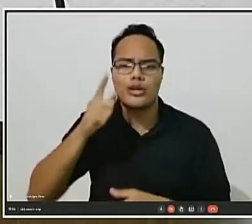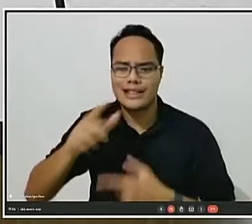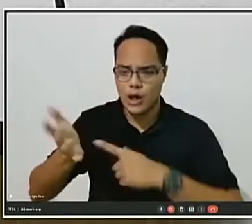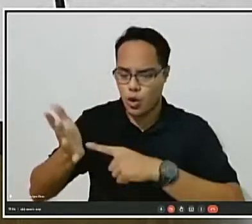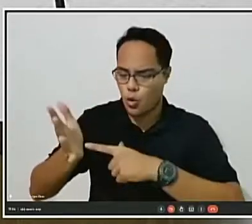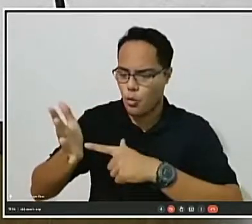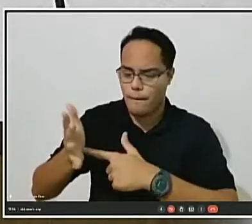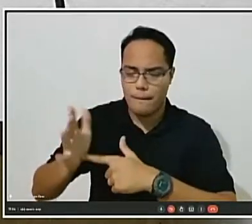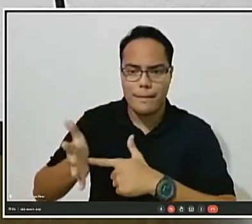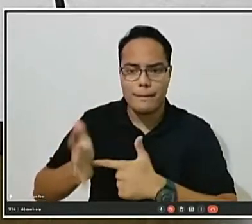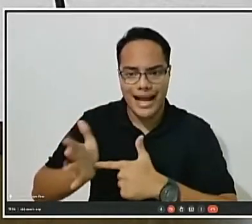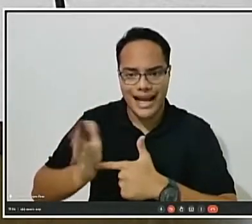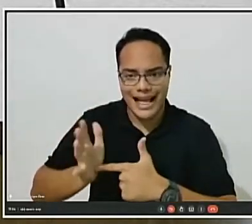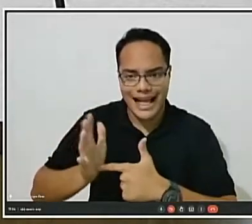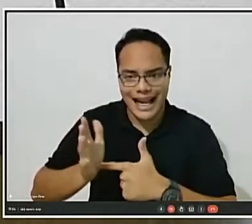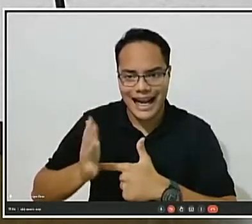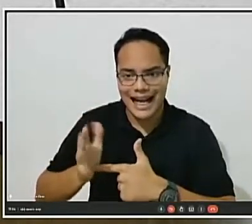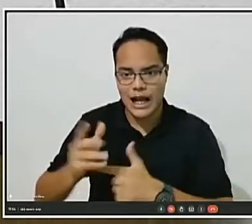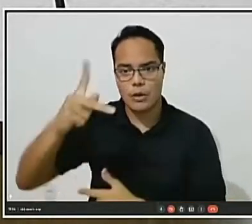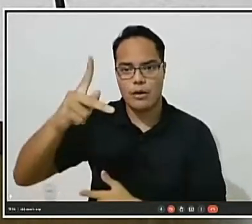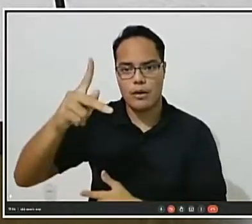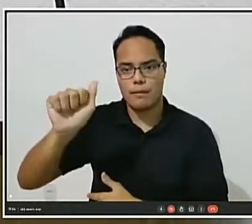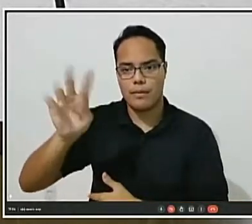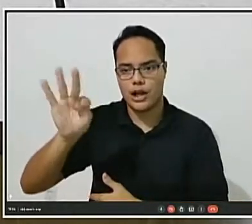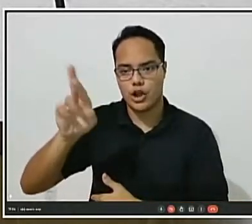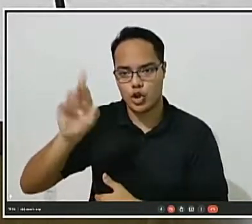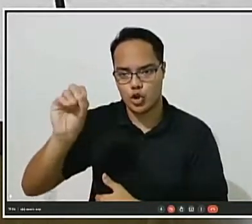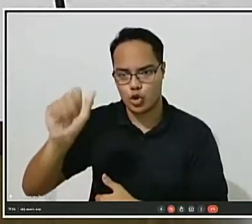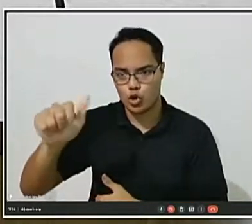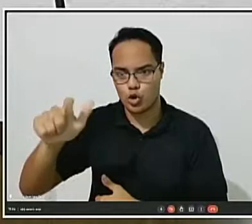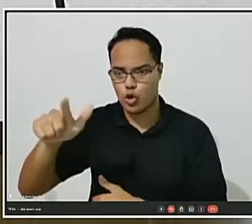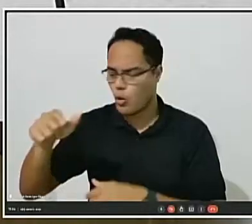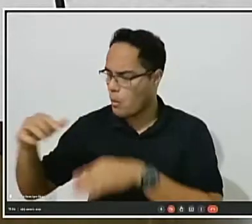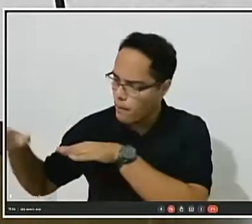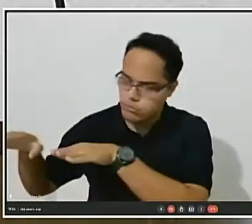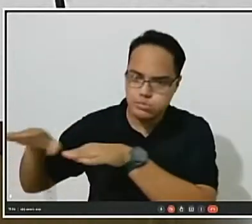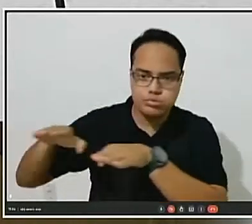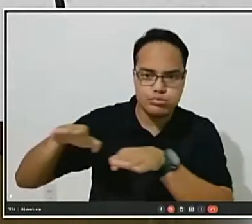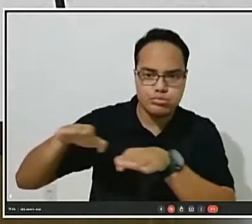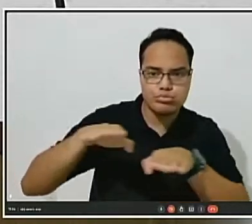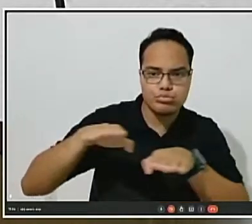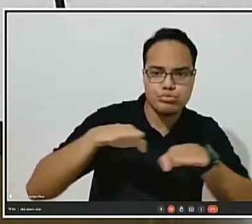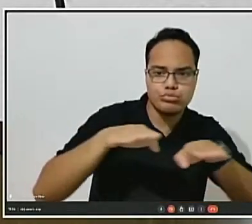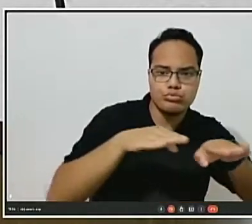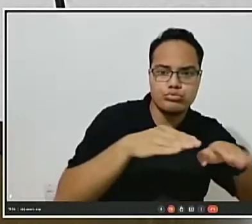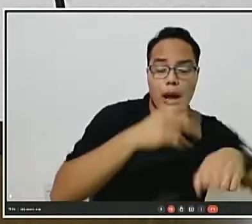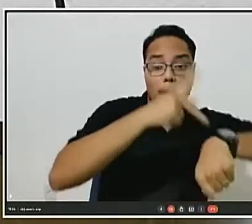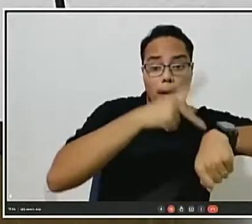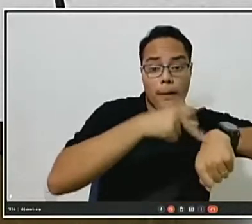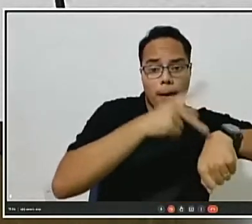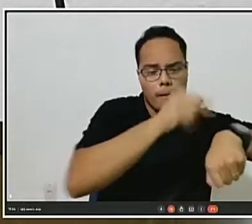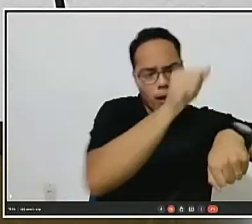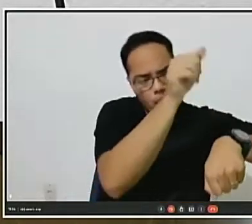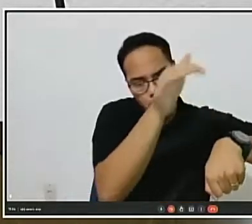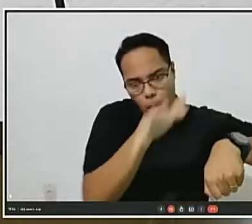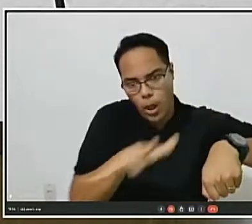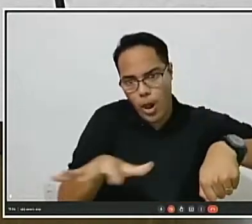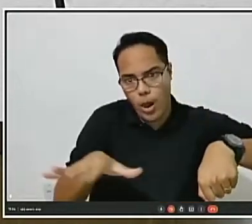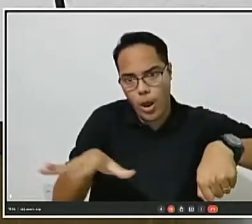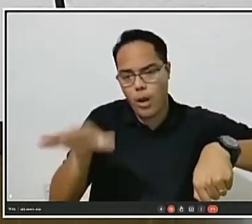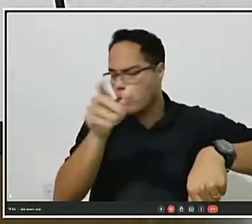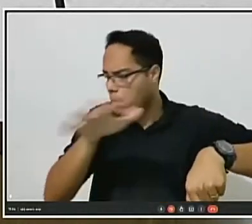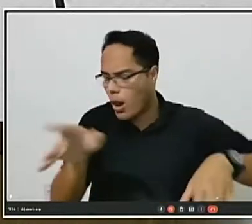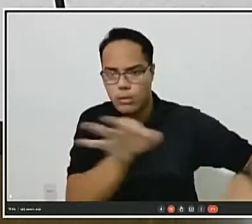Em alguns lugares foram colocadas pedra brita. E nesta sexta-feira, dia